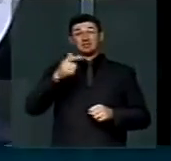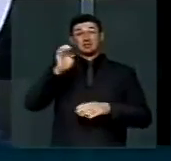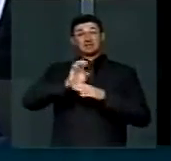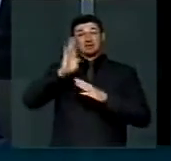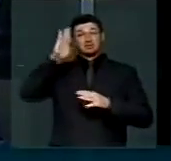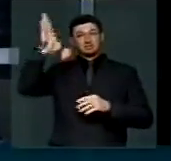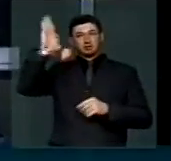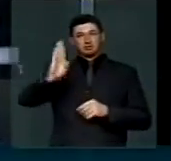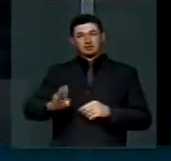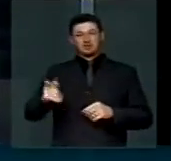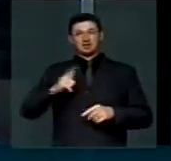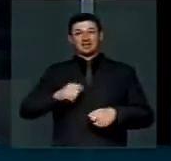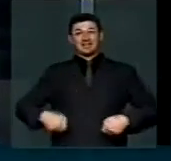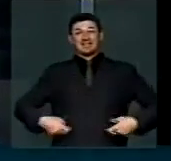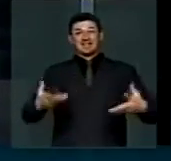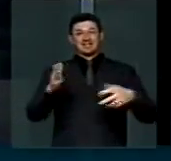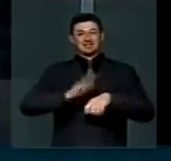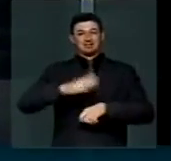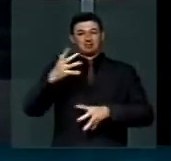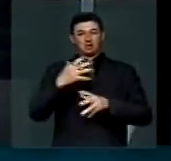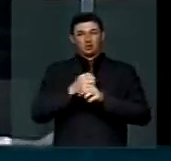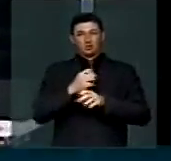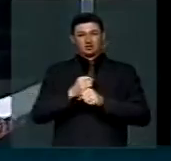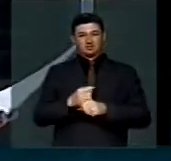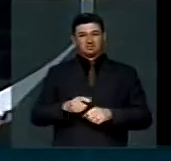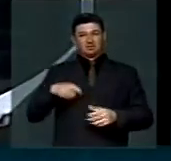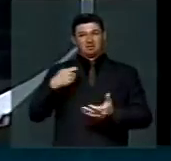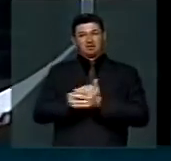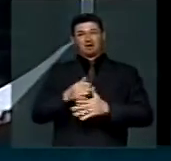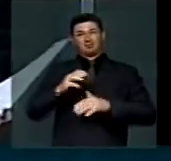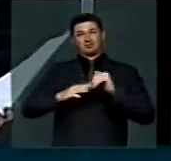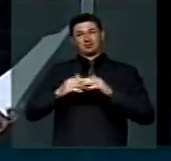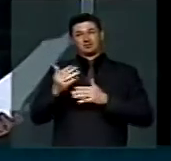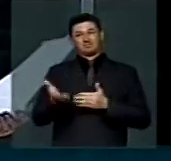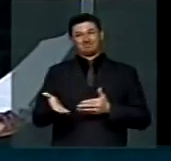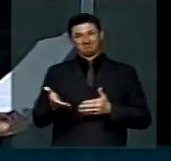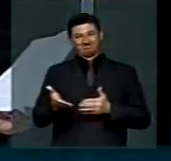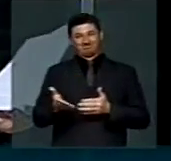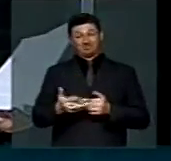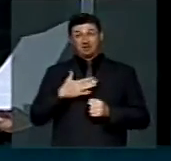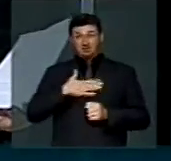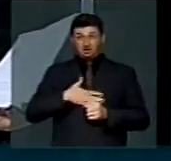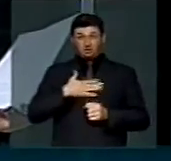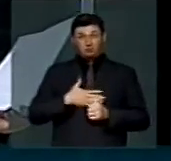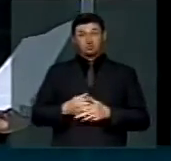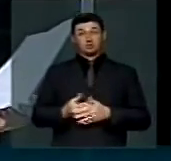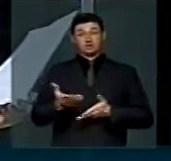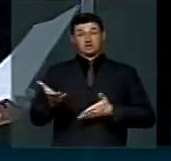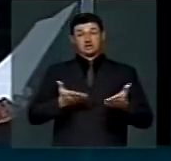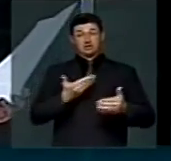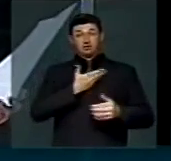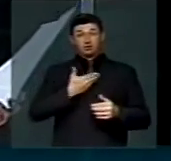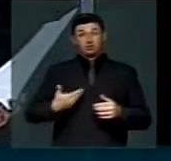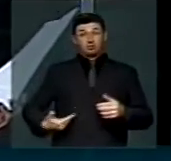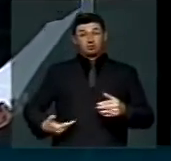país que mais gasta do orçamento com pessoal. Em agosto, os servidores